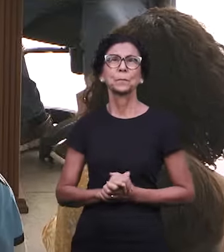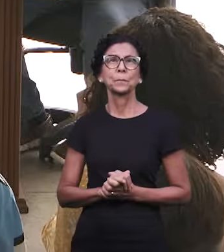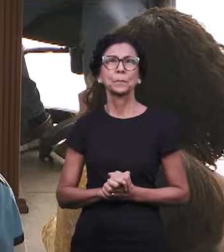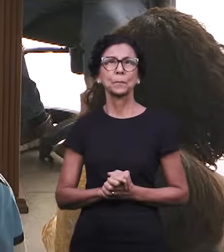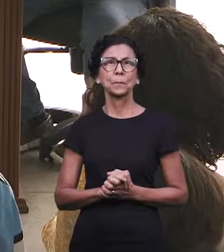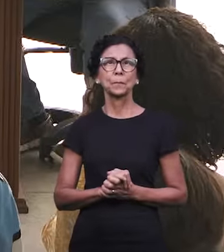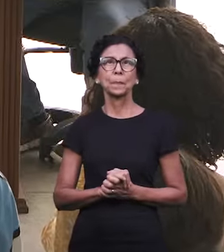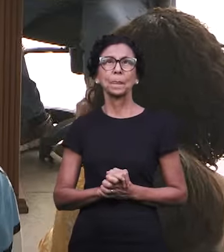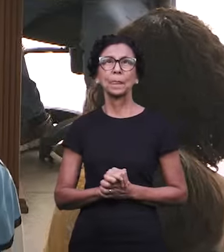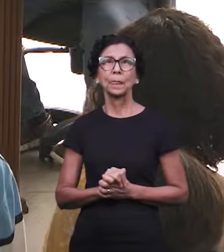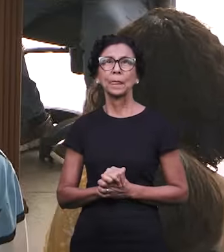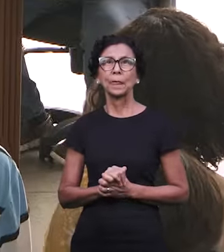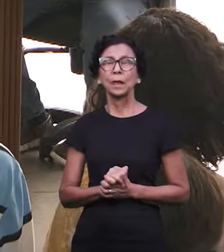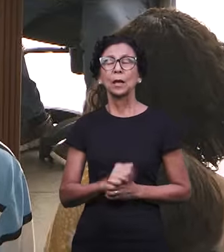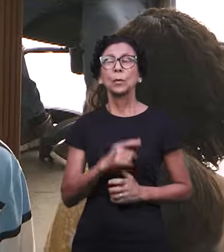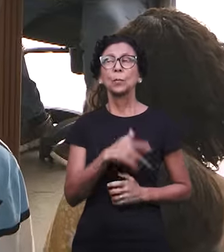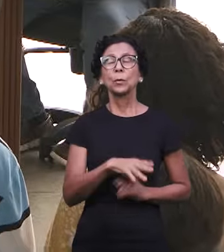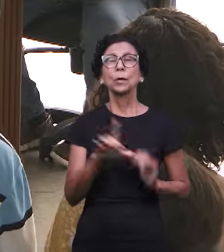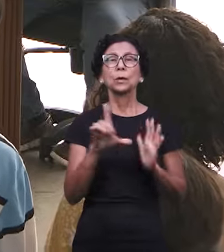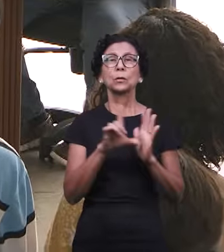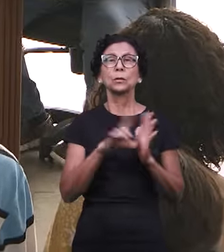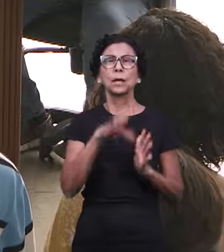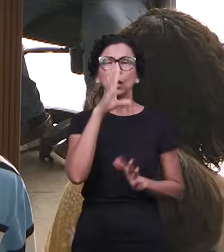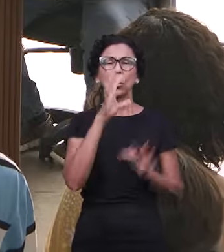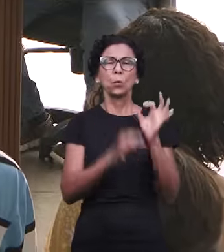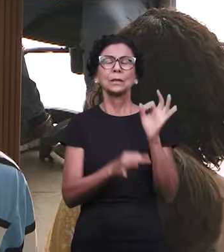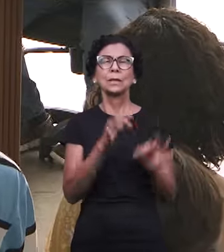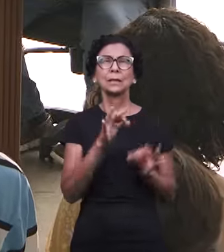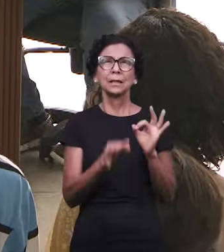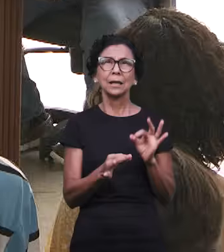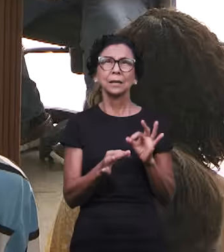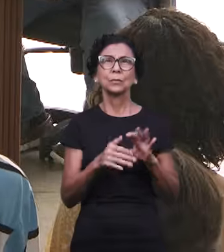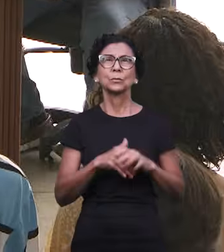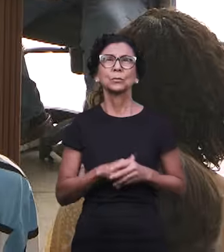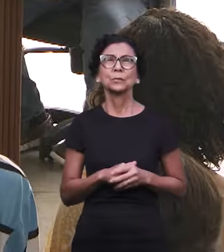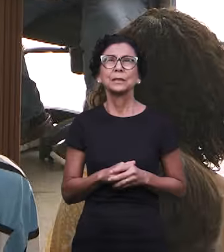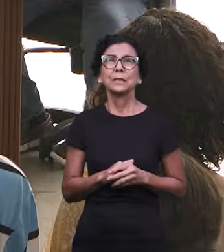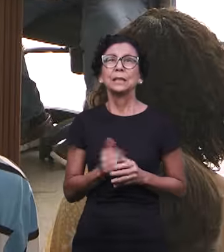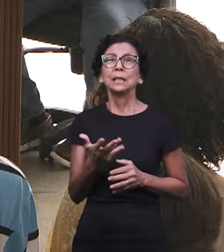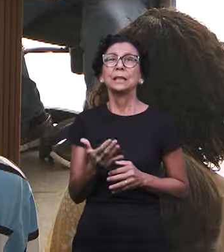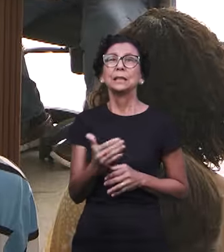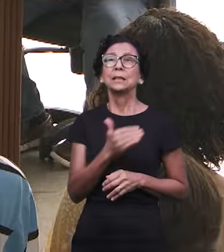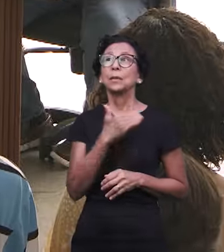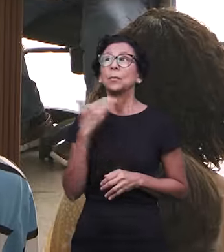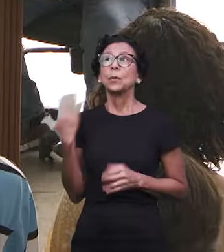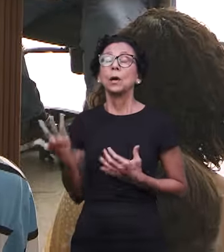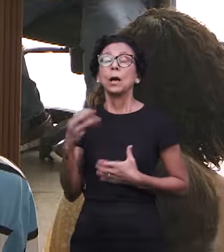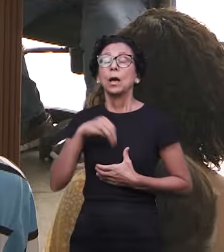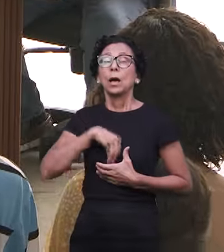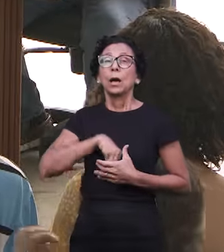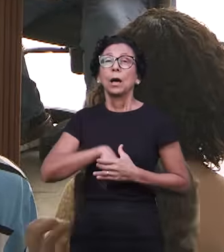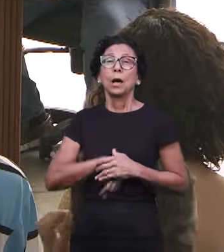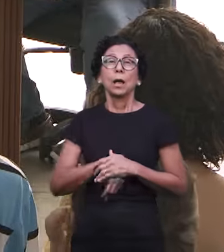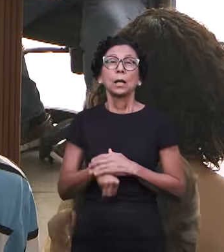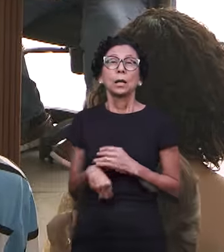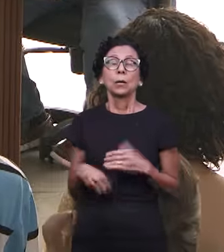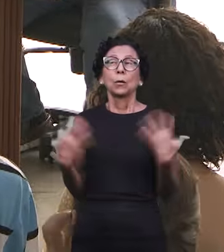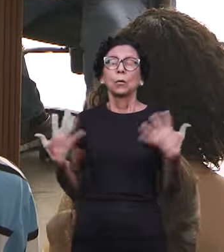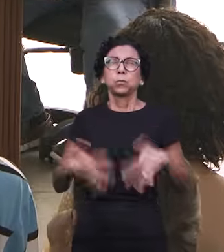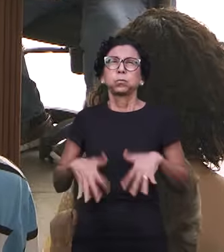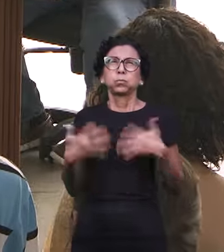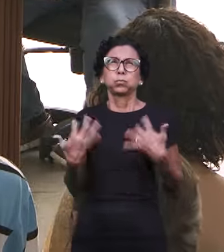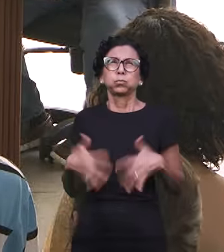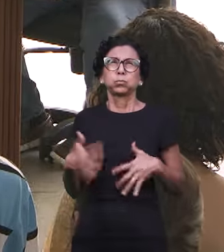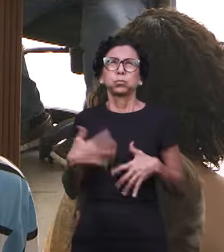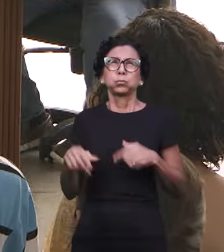era a dieta que ia condená-lo, e ele sabia que ele ia morrer, e ele se sentia aflito, era ele sozinho.